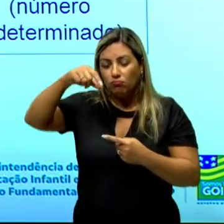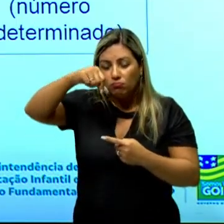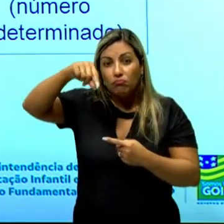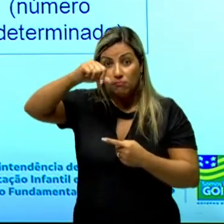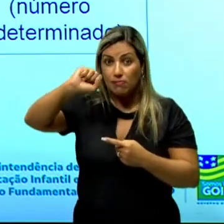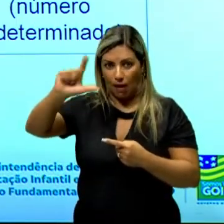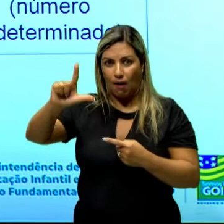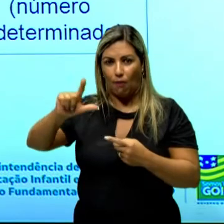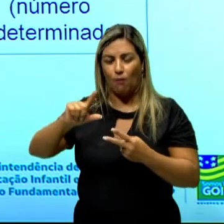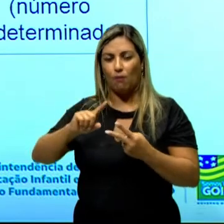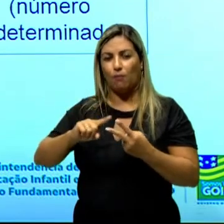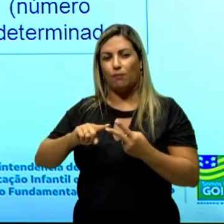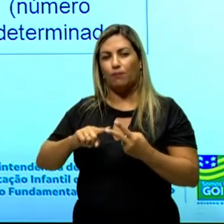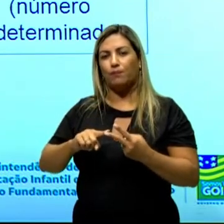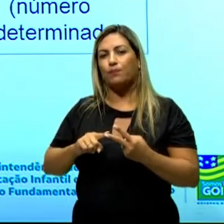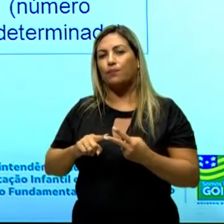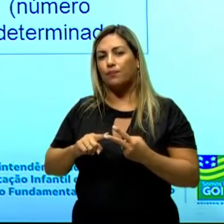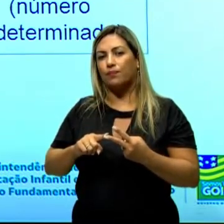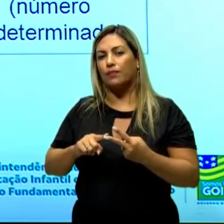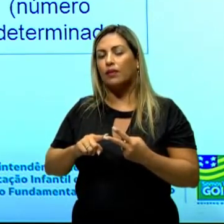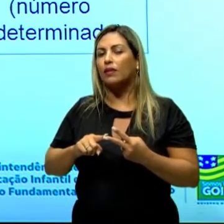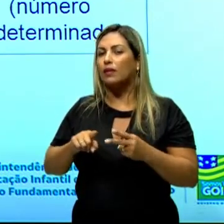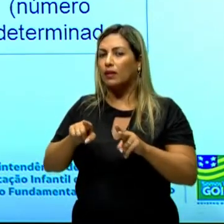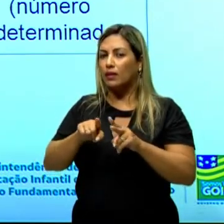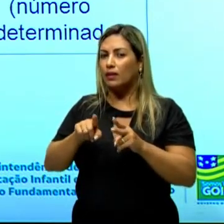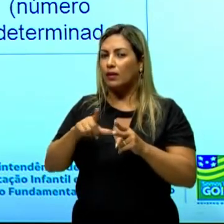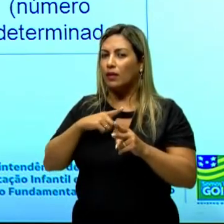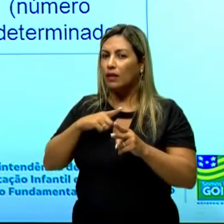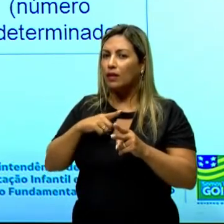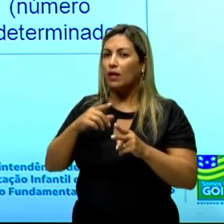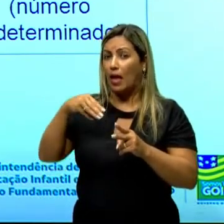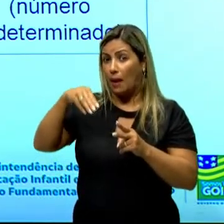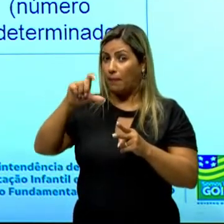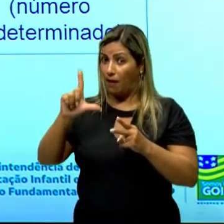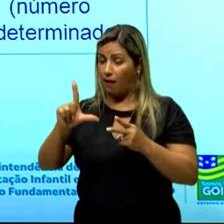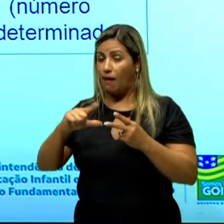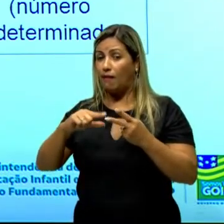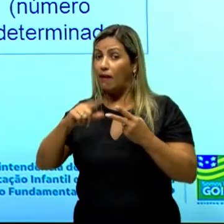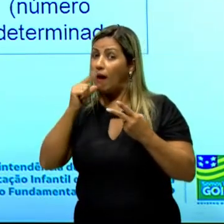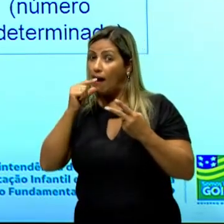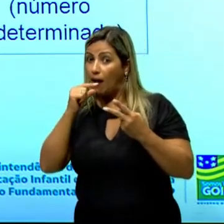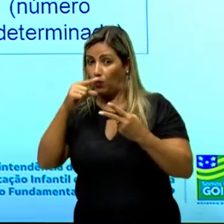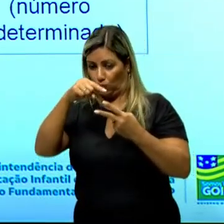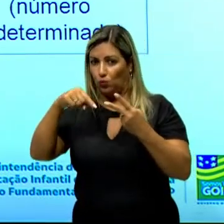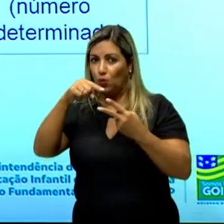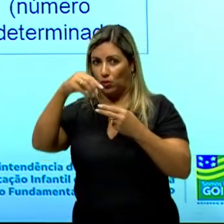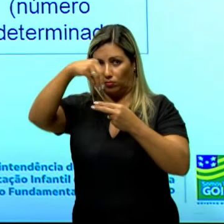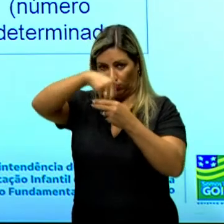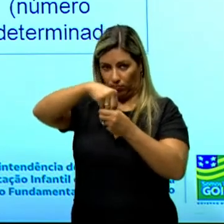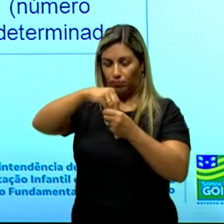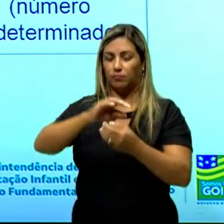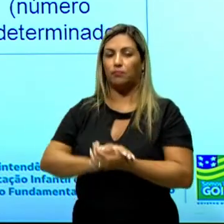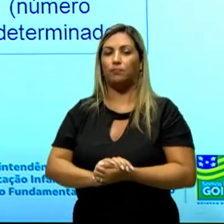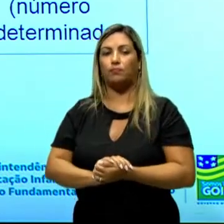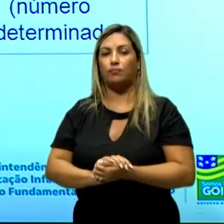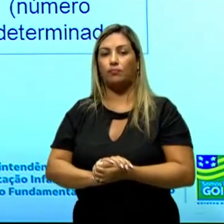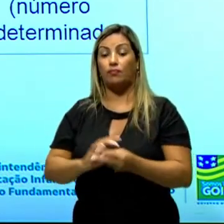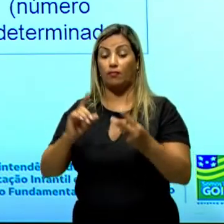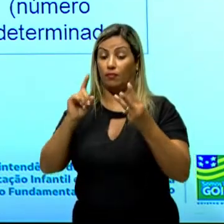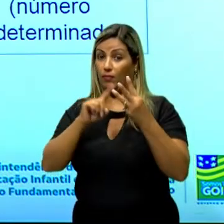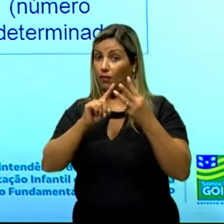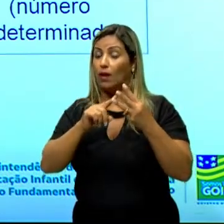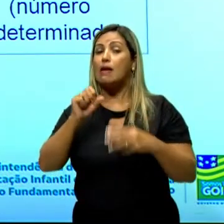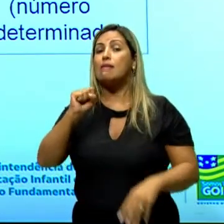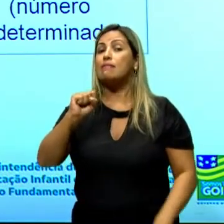de sal ou de cloreto de sódio em algumas ml de água. No caso da salmoura, eu